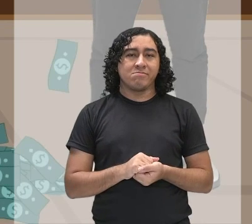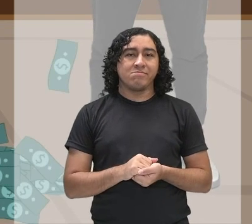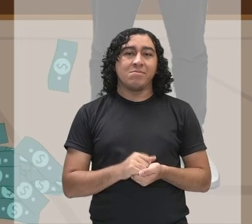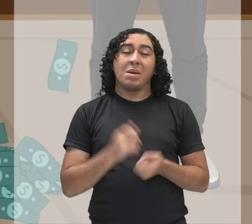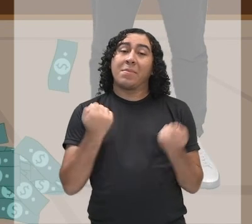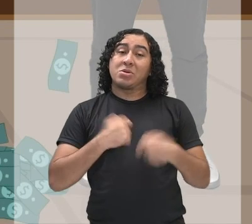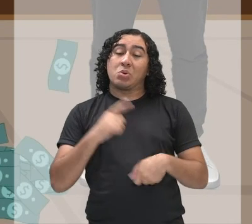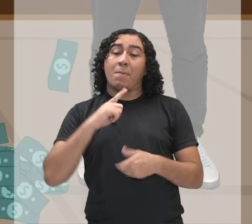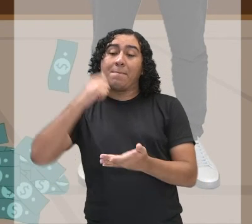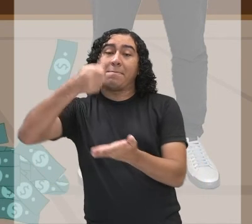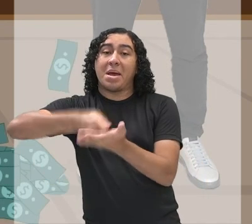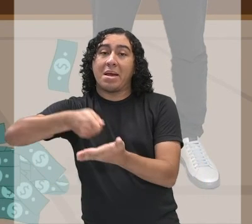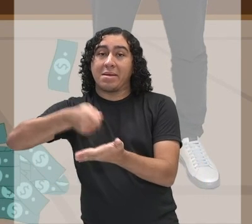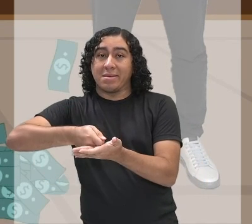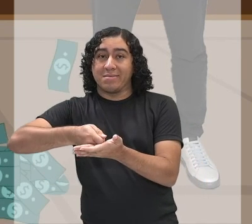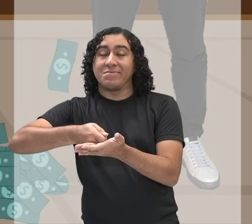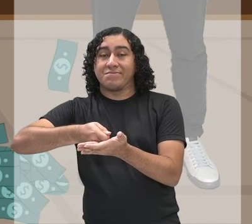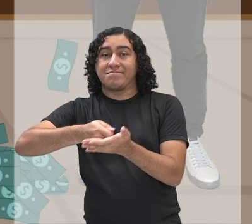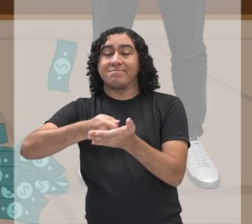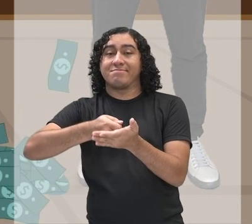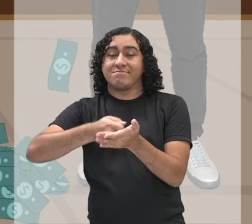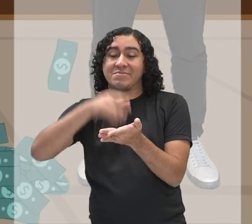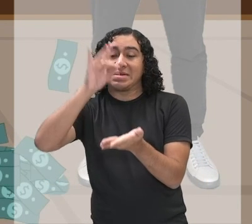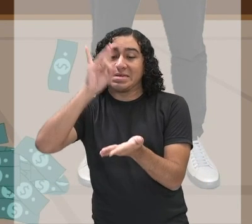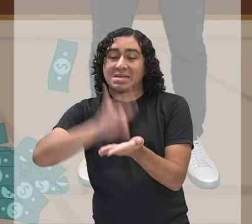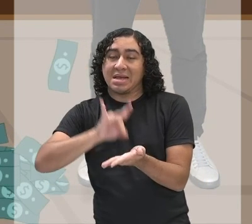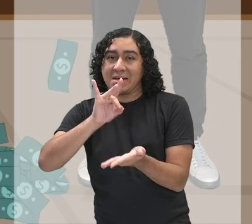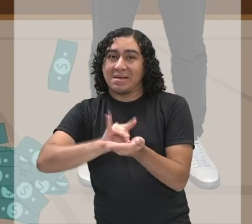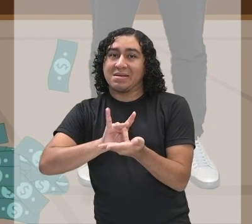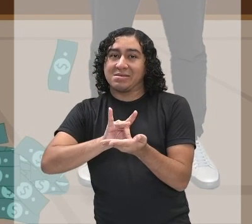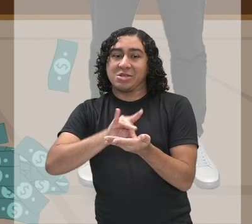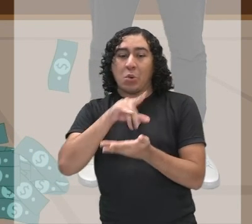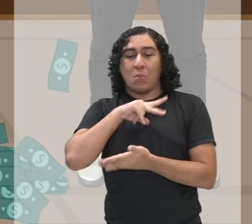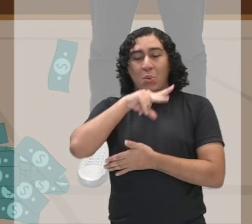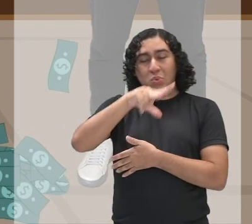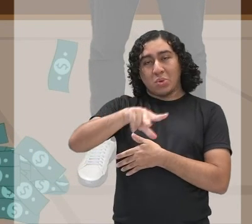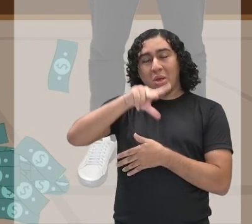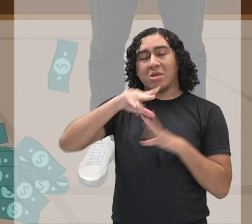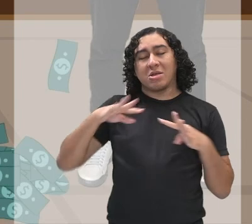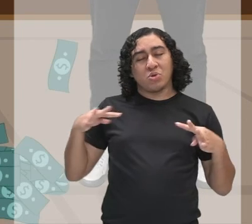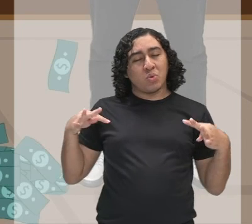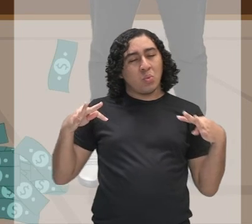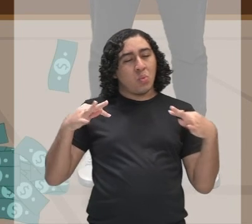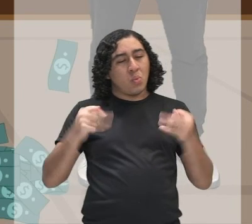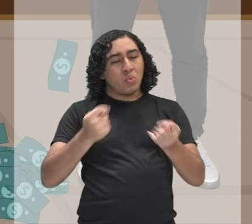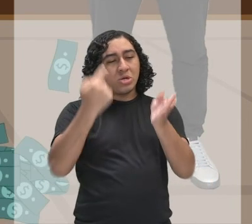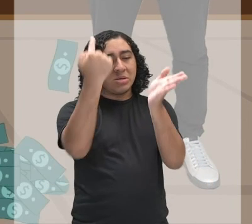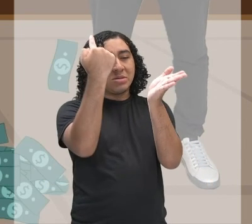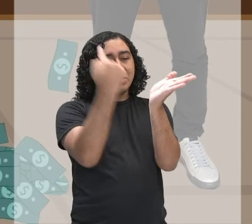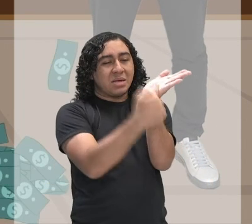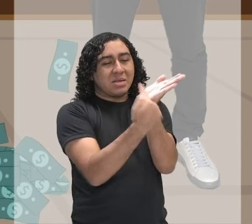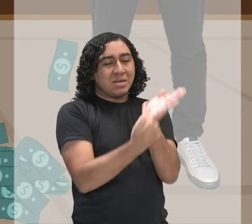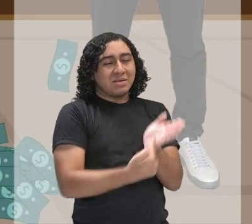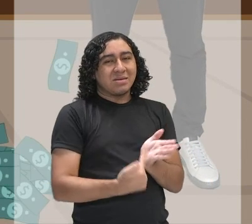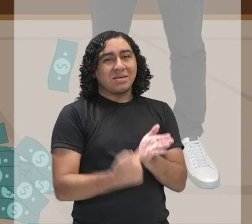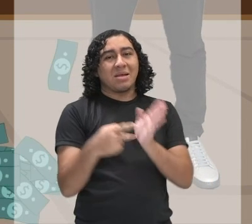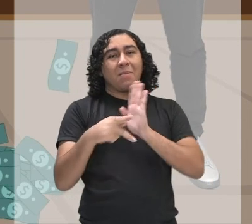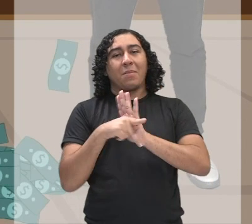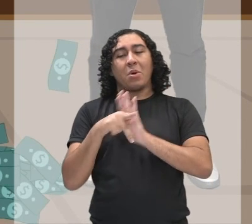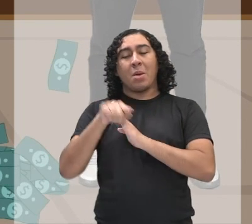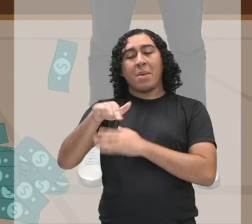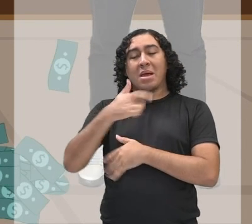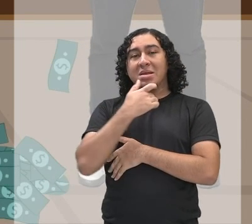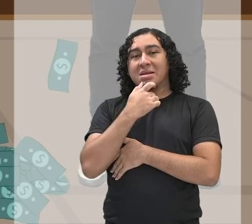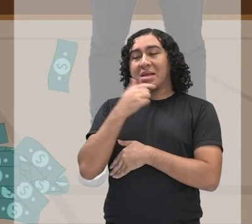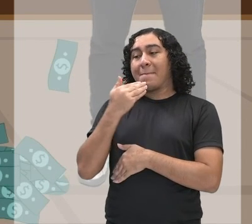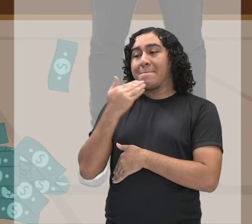né, a sua independência de Portugal, e aí com todas aquelas condições que a Inglaterra impôs ao